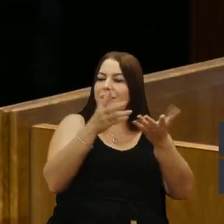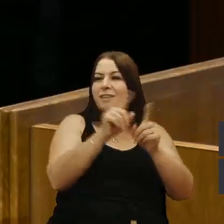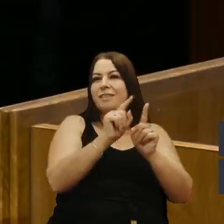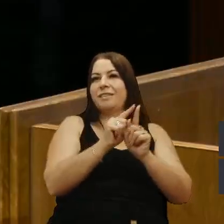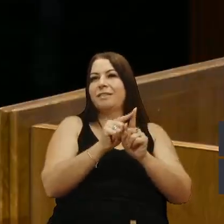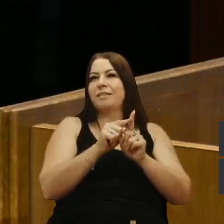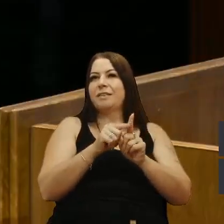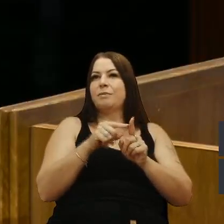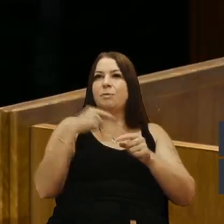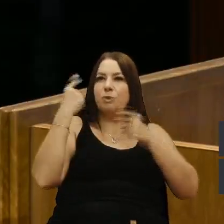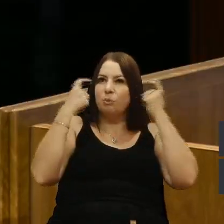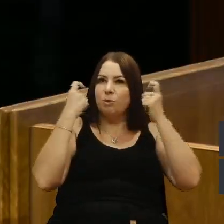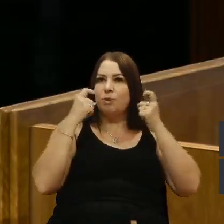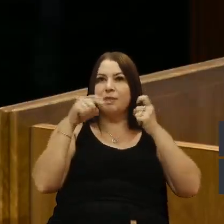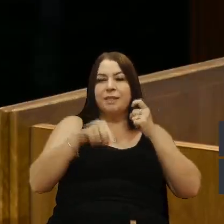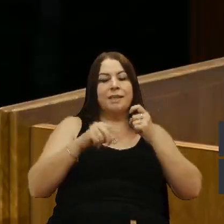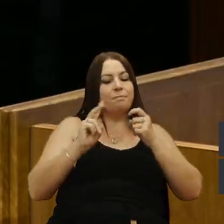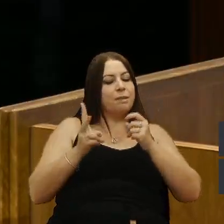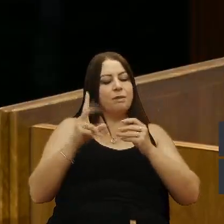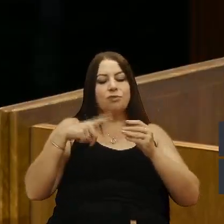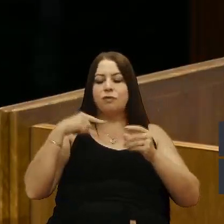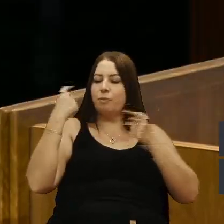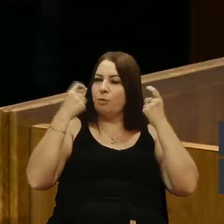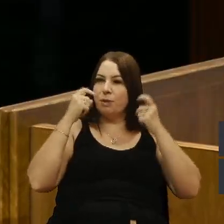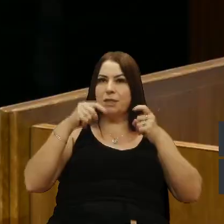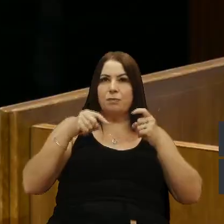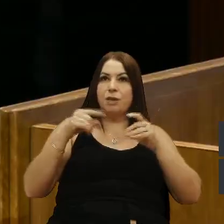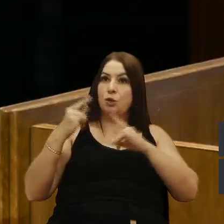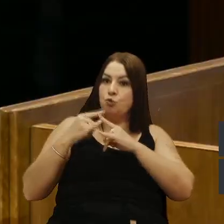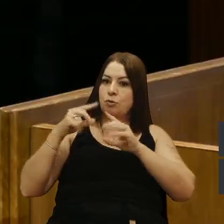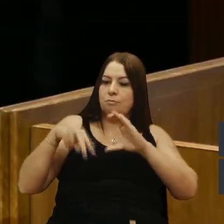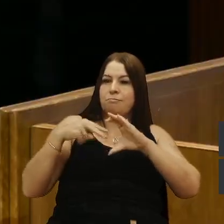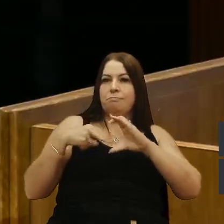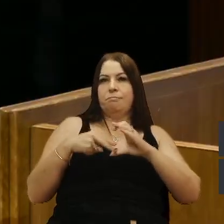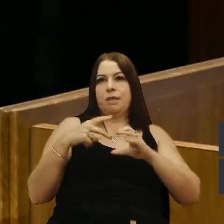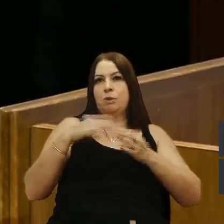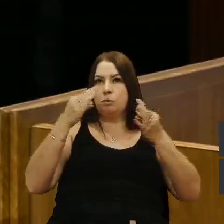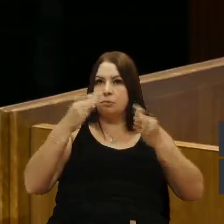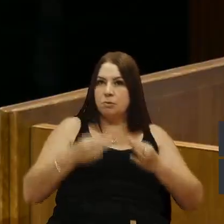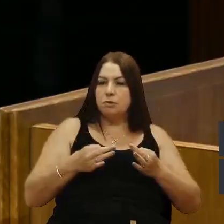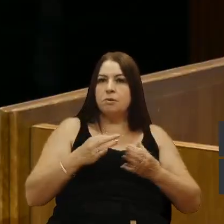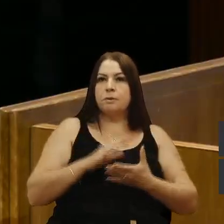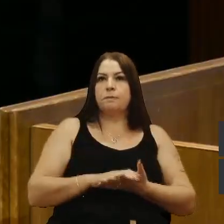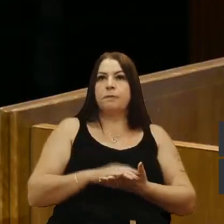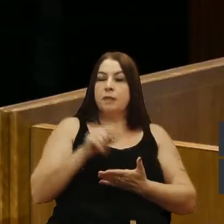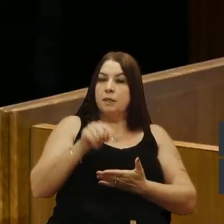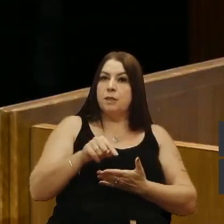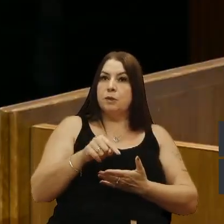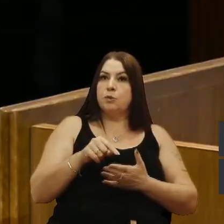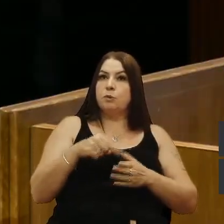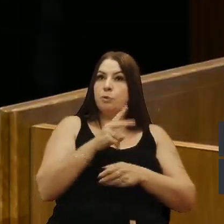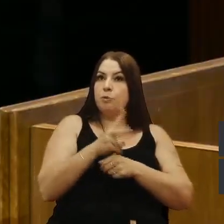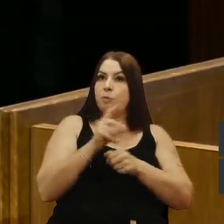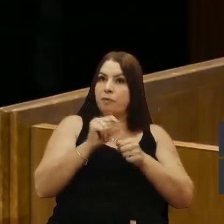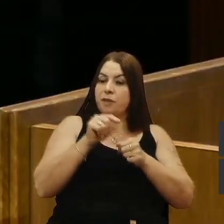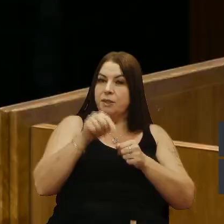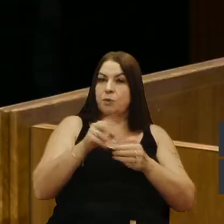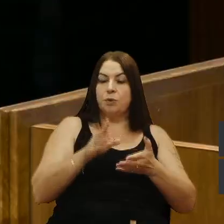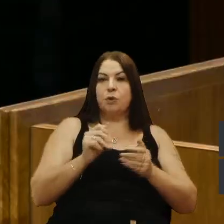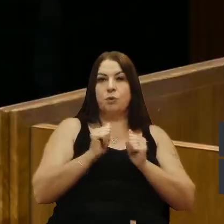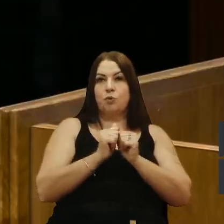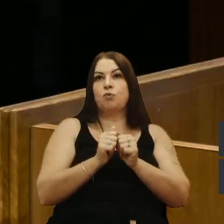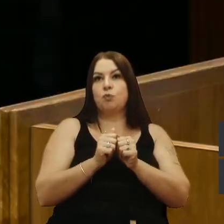preocupação institucional com a Câmara de Vereadores, sempre institucional. E eu tenho certeza que isso nós procuramos fazer aqui hoje,